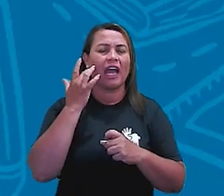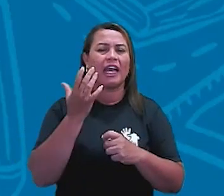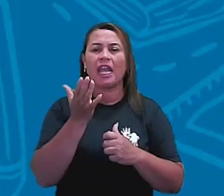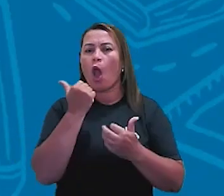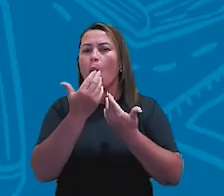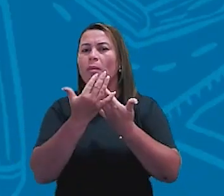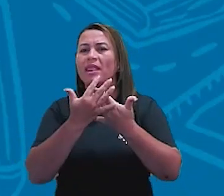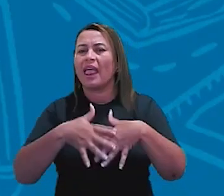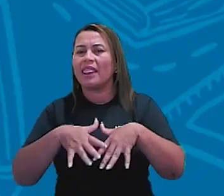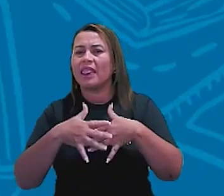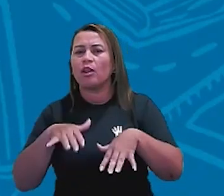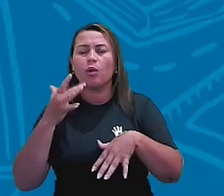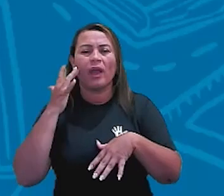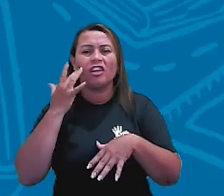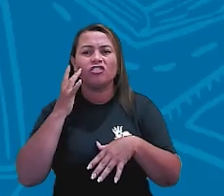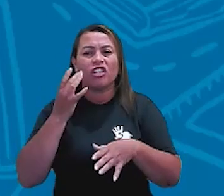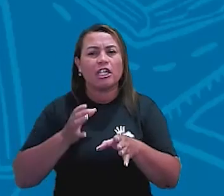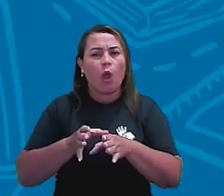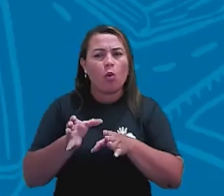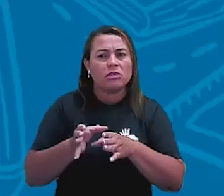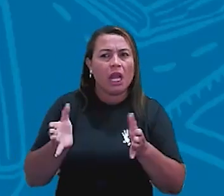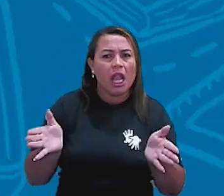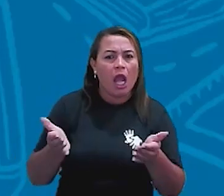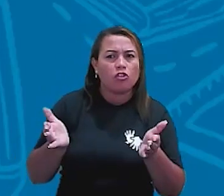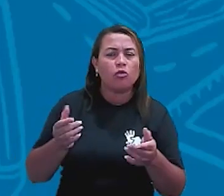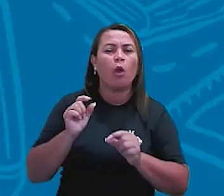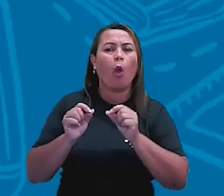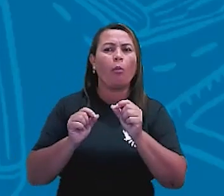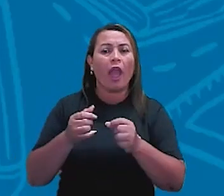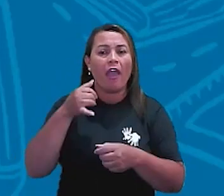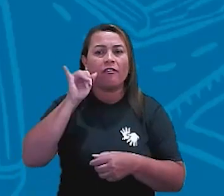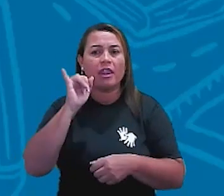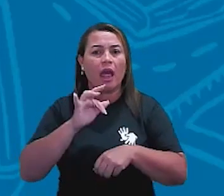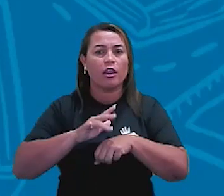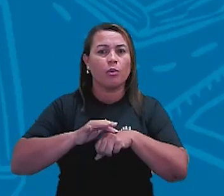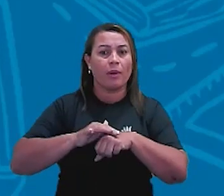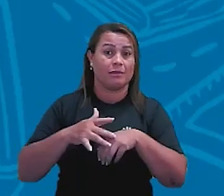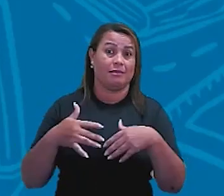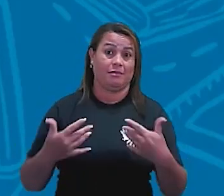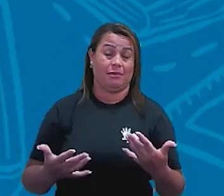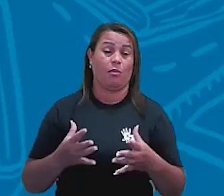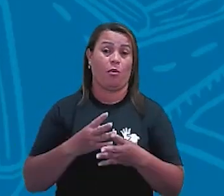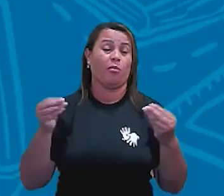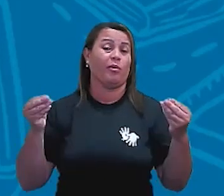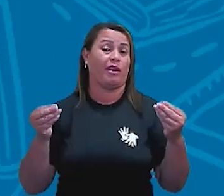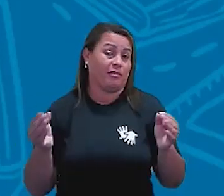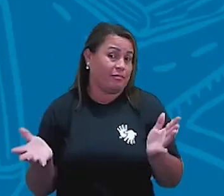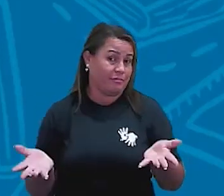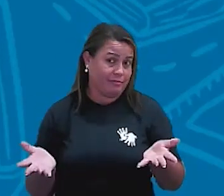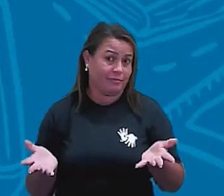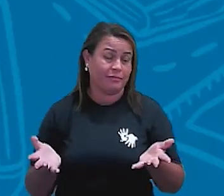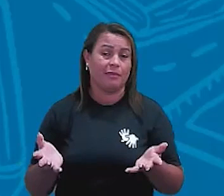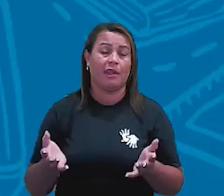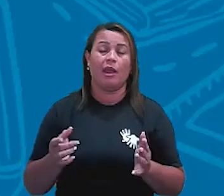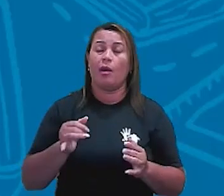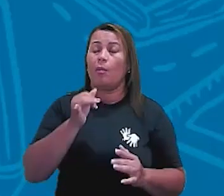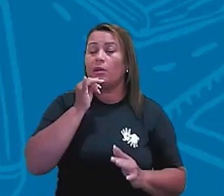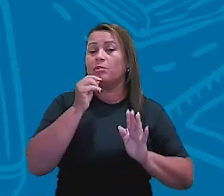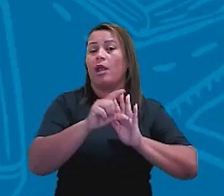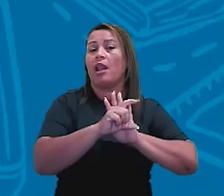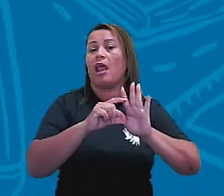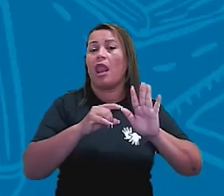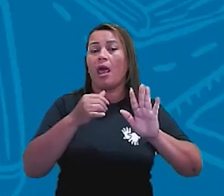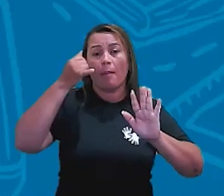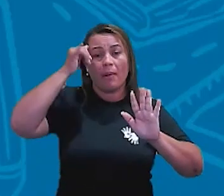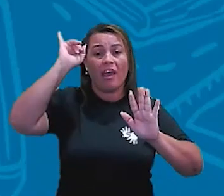como estimulante para melhorar a sua saúde, para prevenir doenças, né? Ou ação curativa, como, por exemplo, né, no rótulo do alimento está lá,